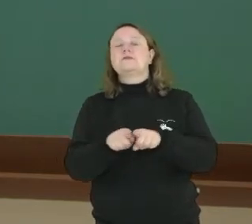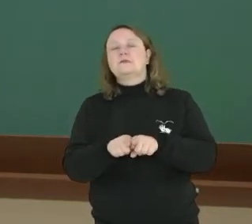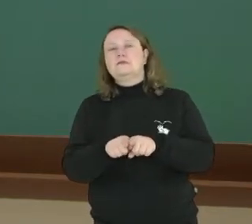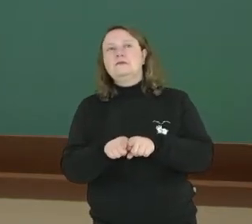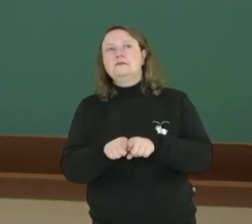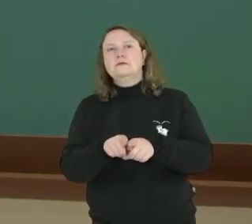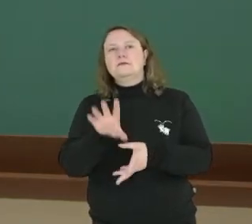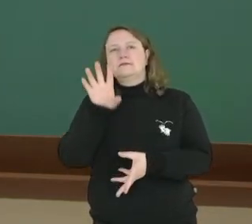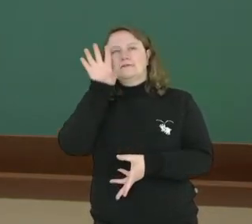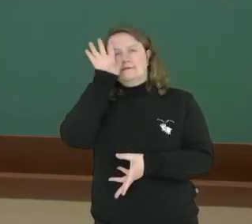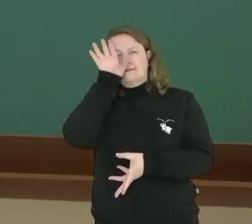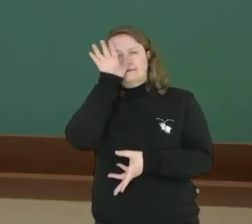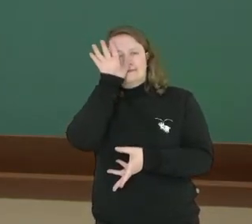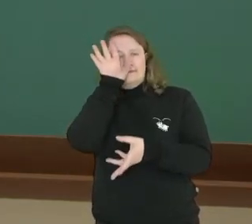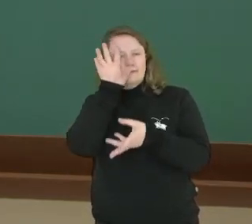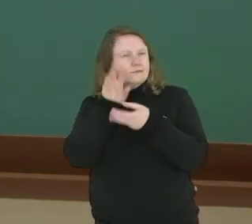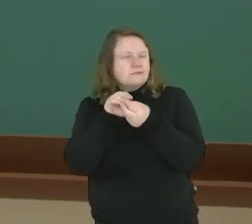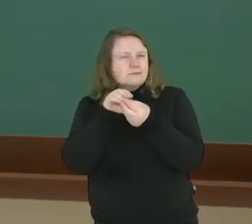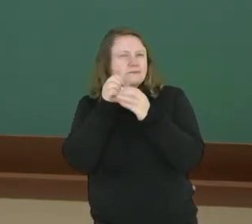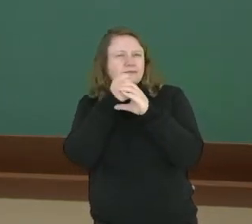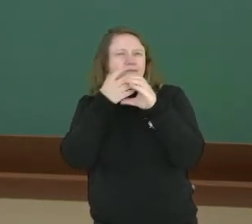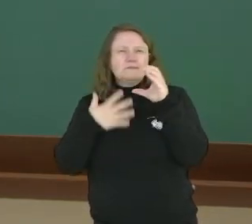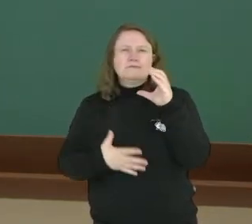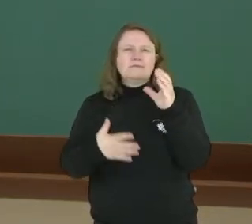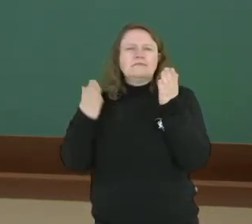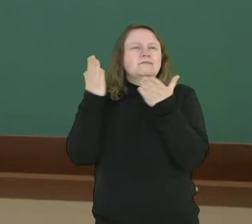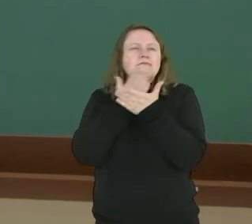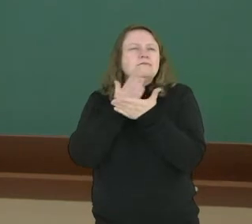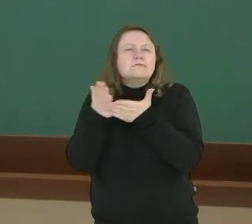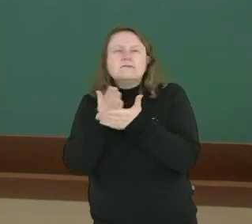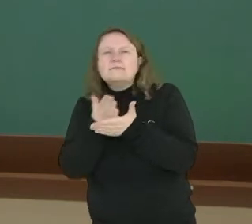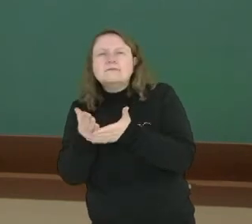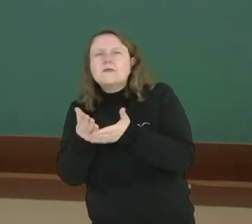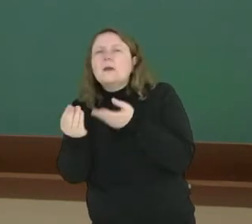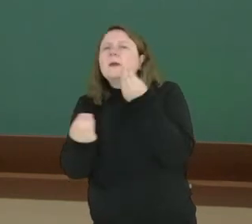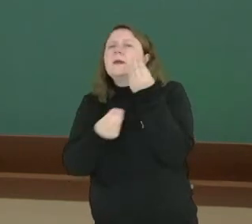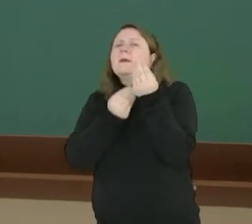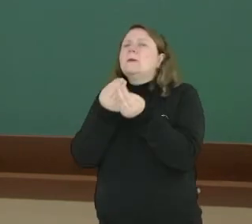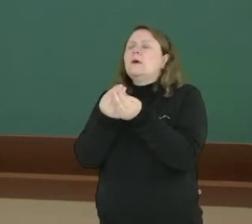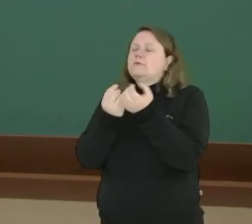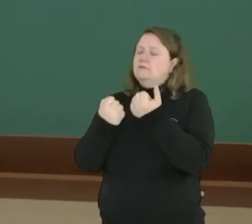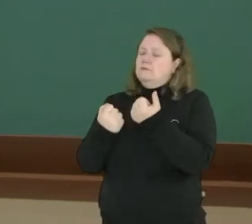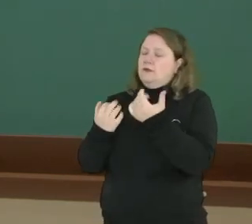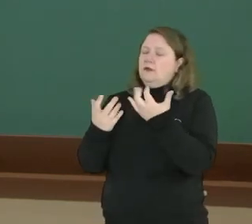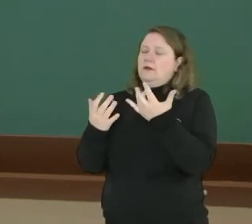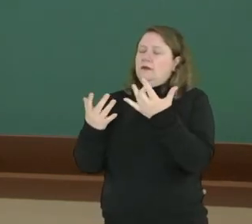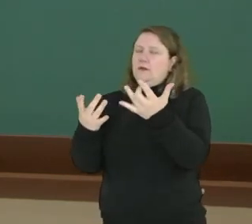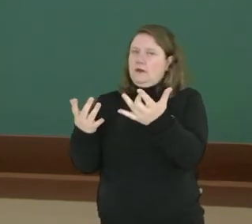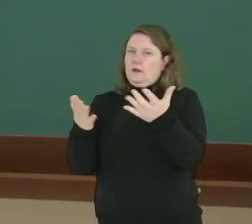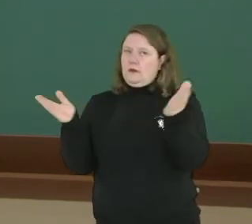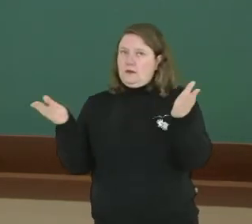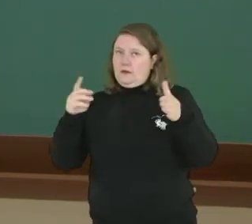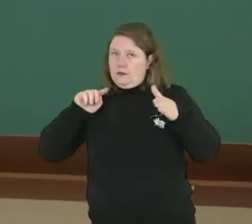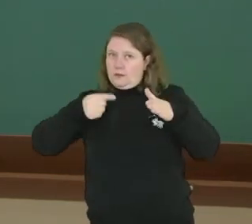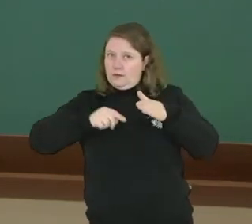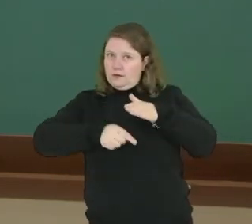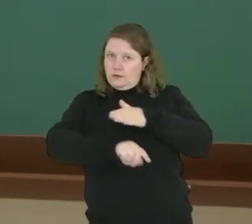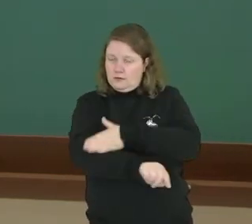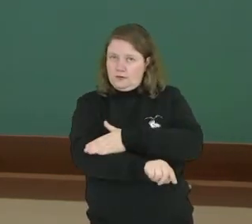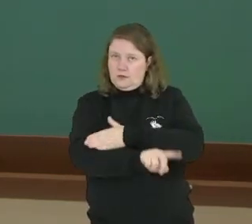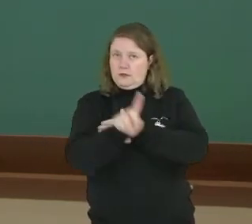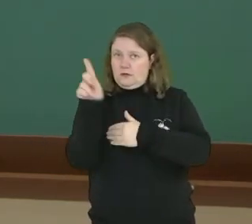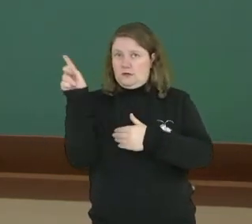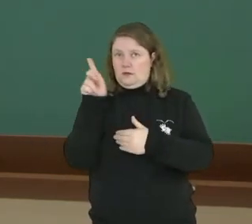as características e essas divisões que nós falamos da vegetação e que nós vimos no mapa, vamos aprofundar um pouquinho ali a questão